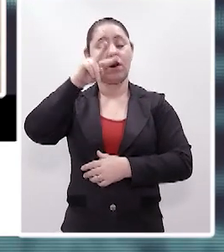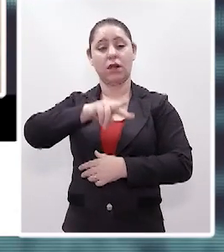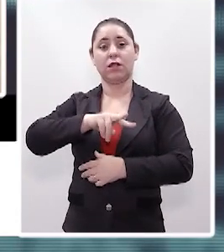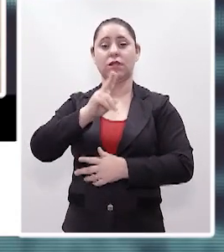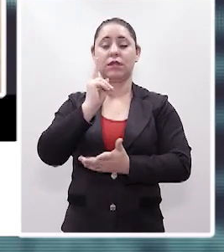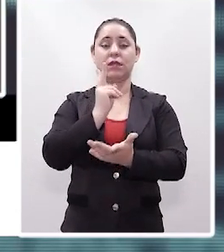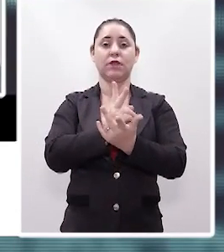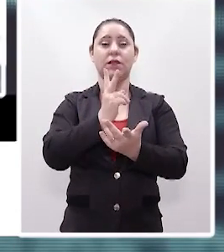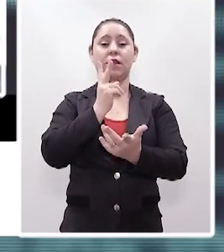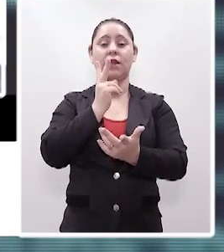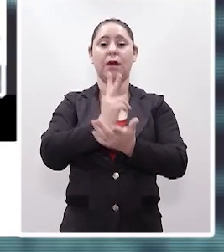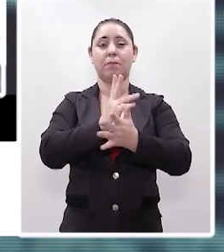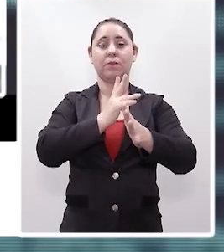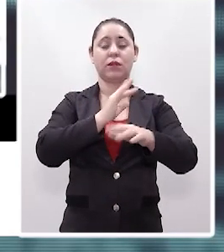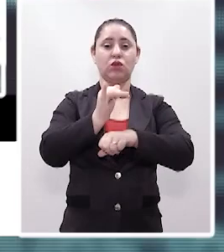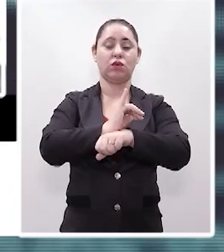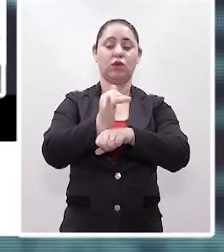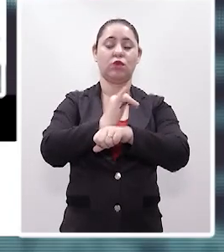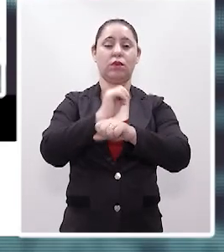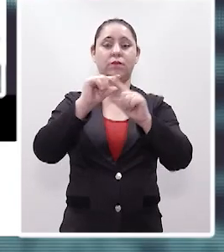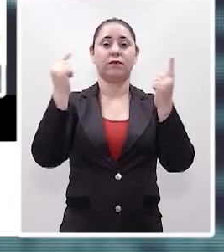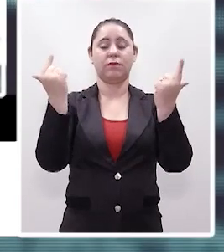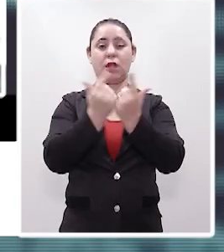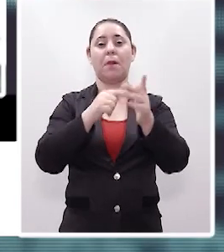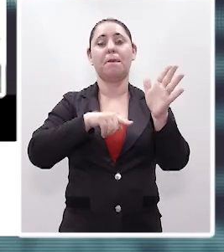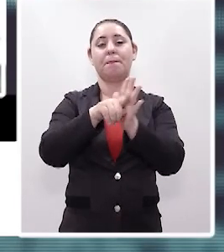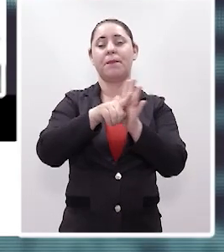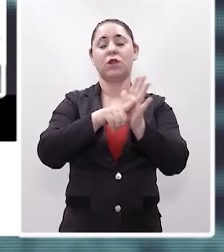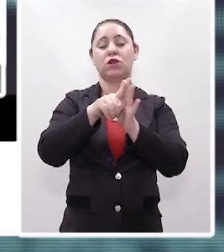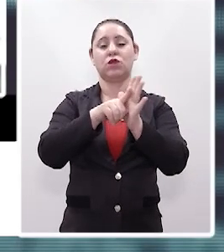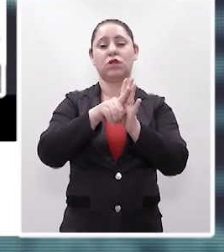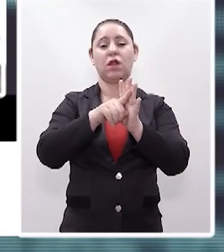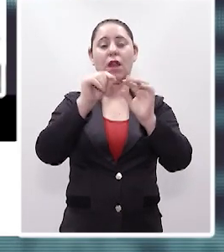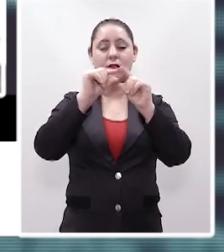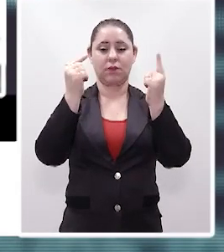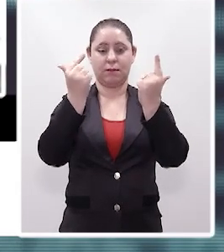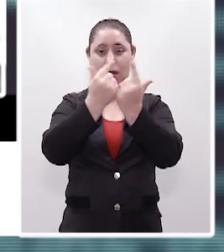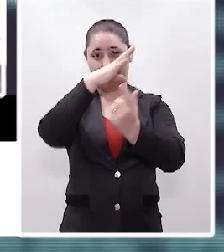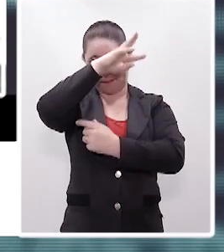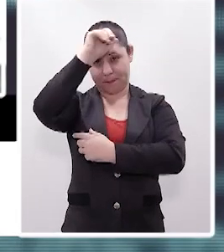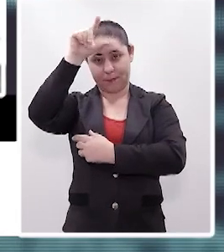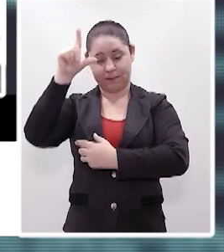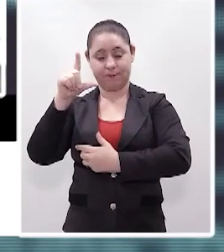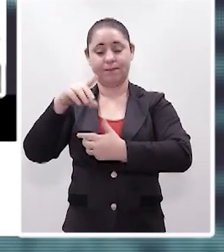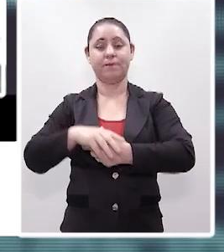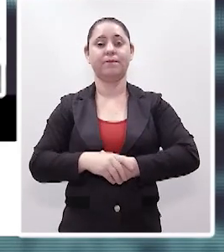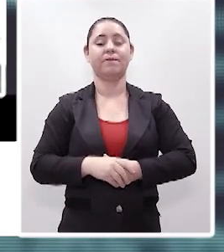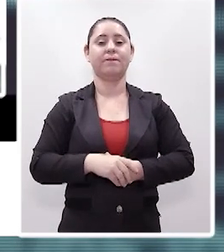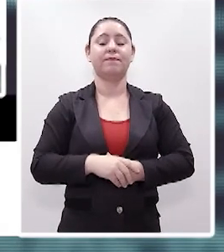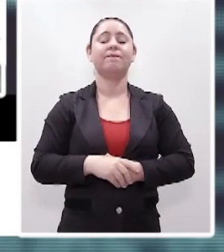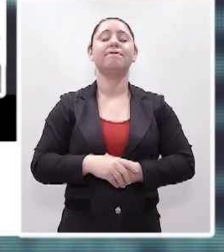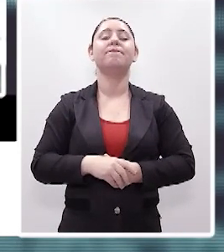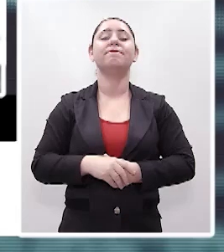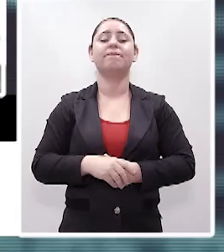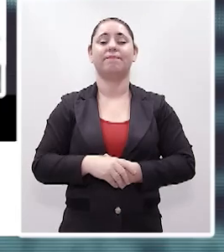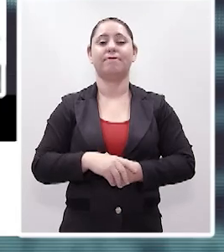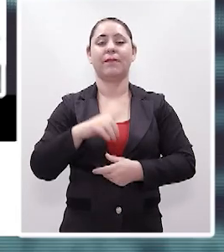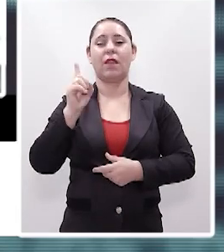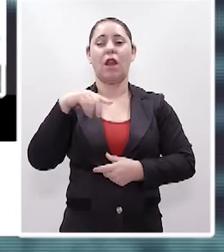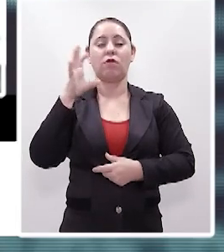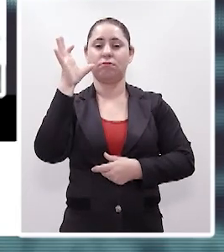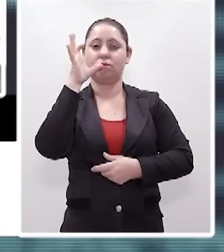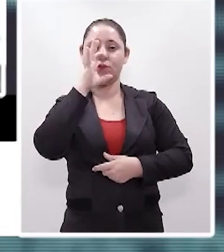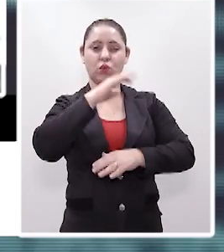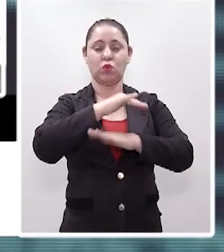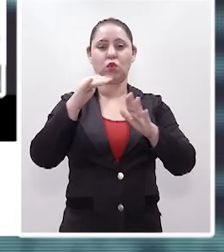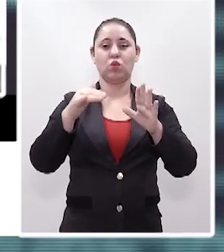acompanha as nossas edições lá no YouTube da Assembleia Legislativa. Basta pesquisar no YouTube por Assembleia Legislativa DMS, a sigla mesmo. Você